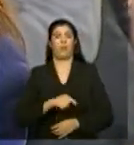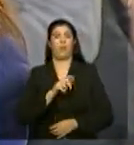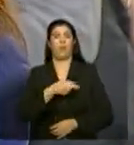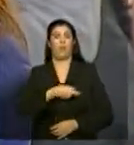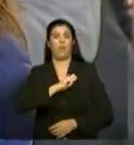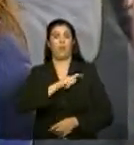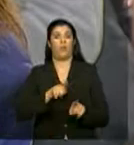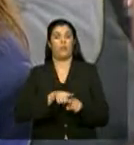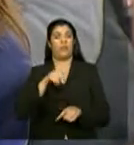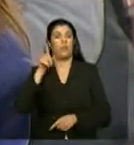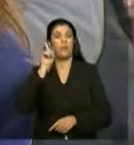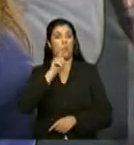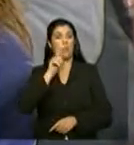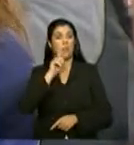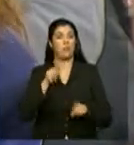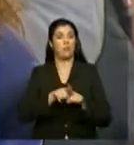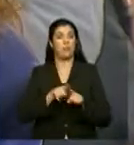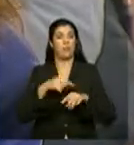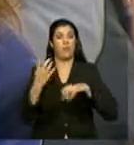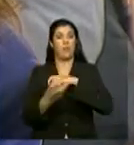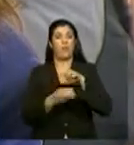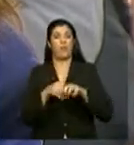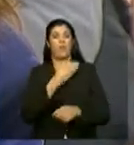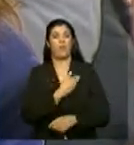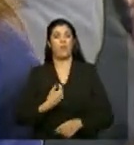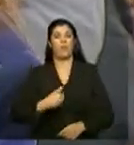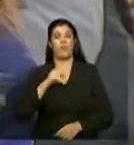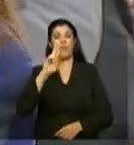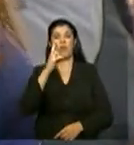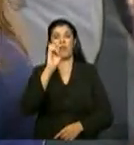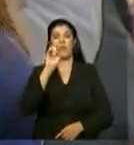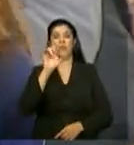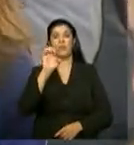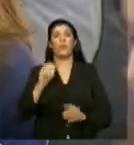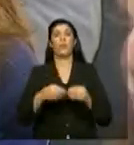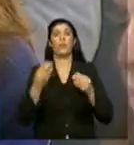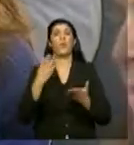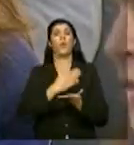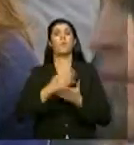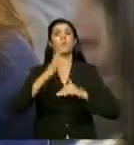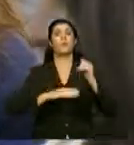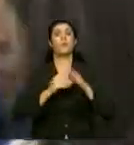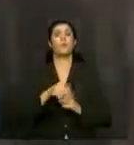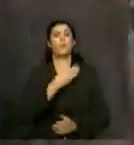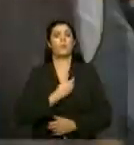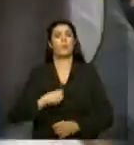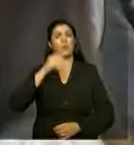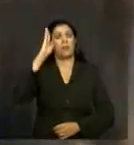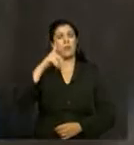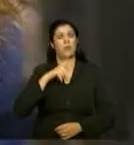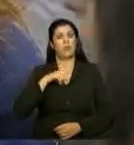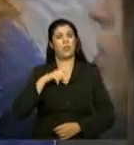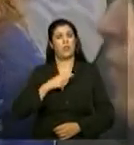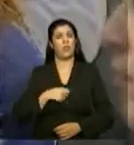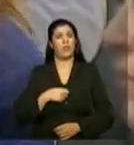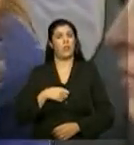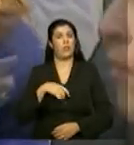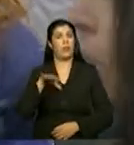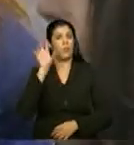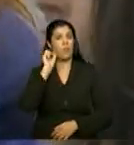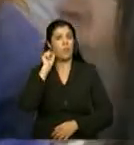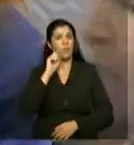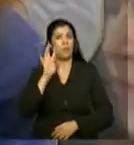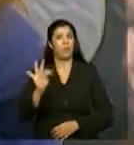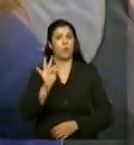pelo governo do chile quer saber se o governo brasileiro vai que iniciativa o governo brasileiro pode tomar pra ouvir esses agentes